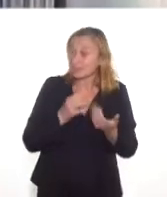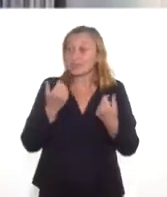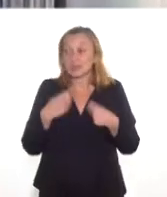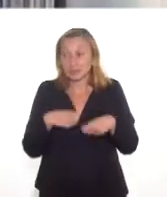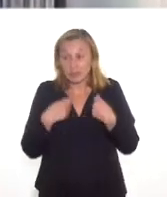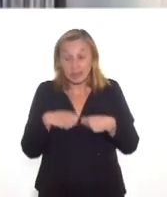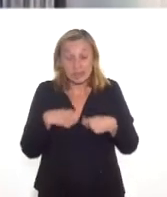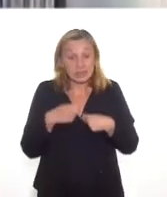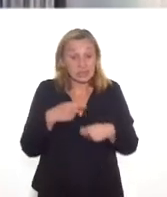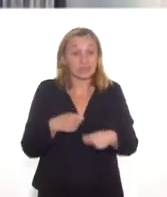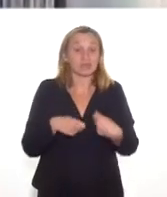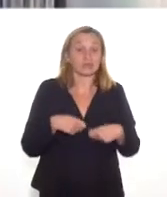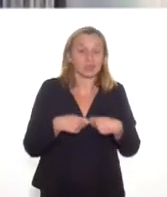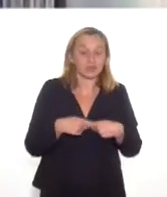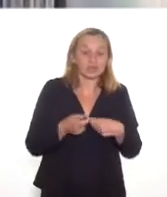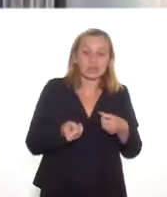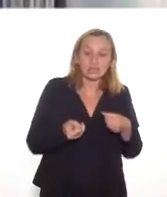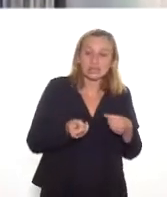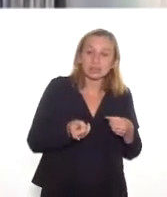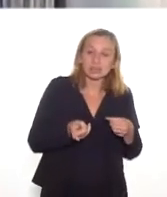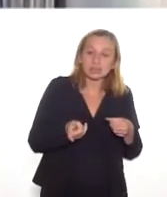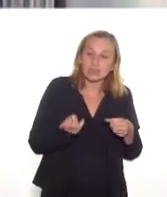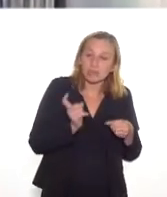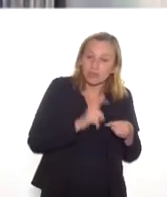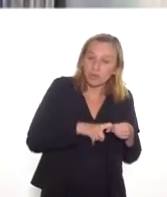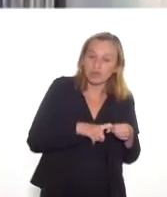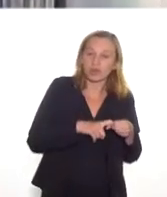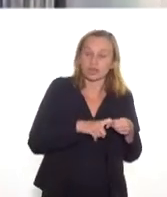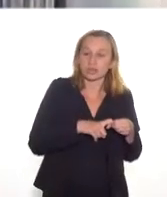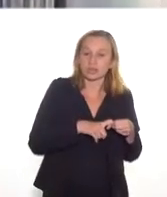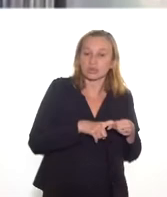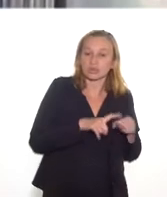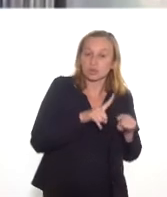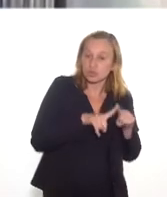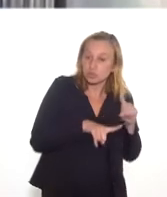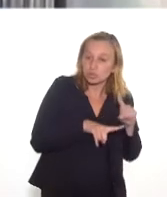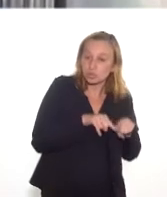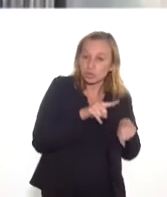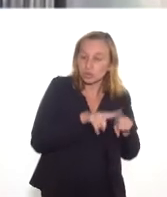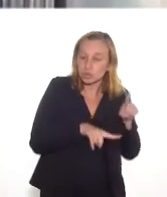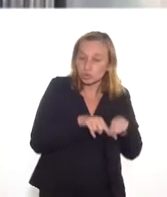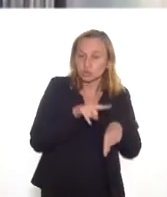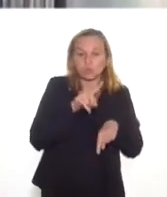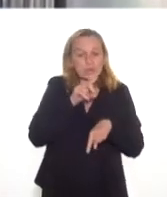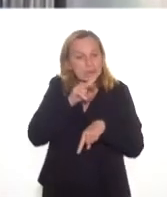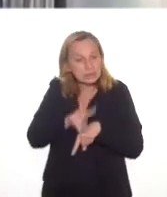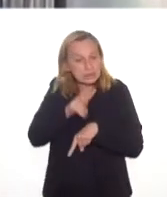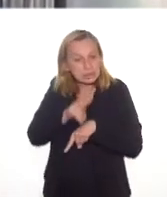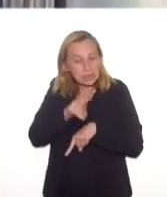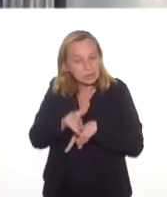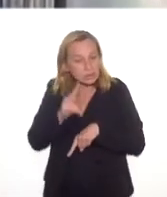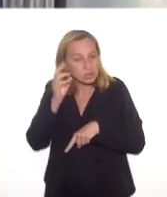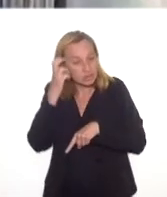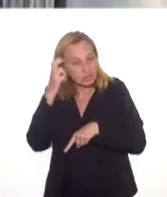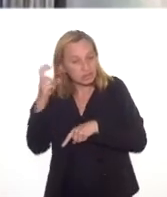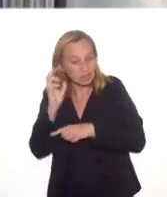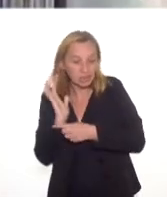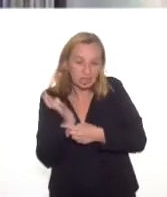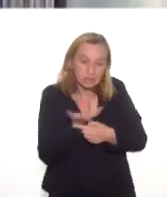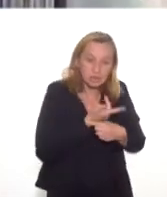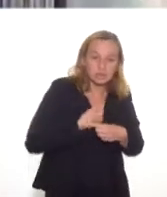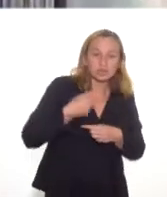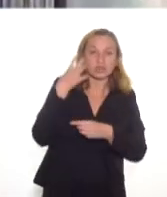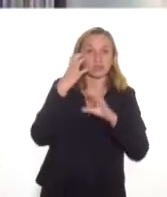precisamos devolver esse equipamento, centro de arte, cultura e